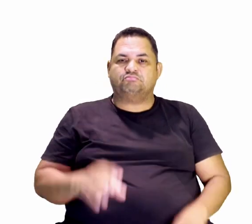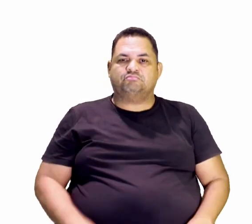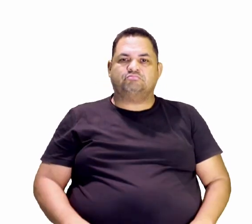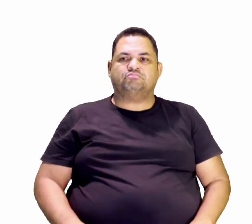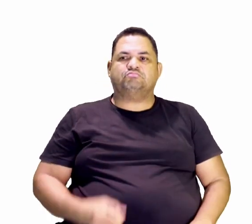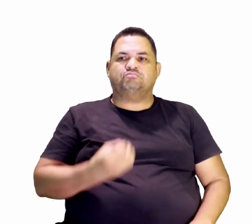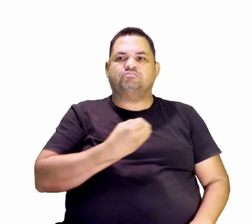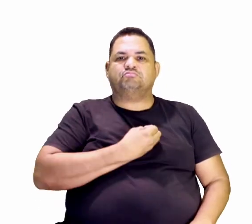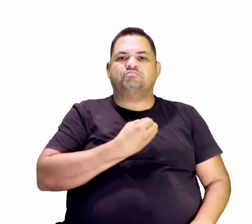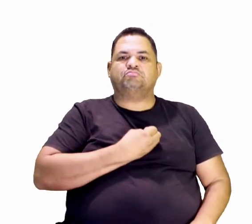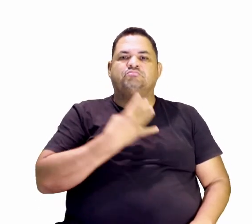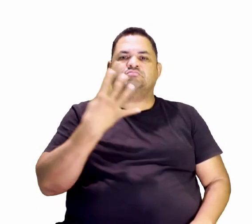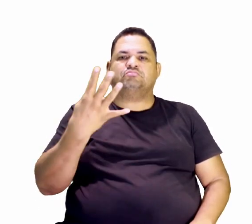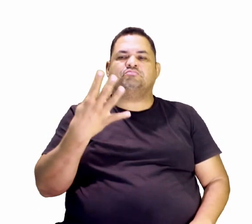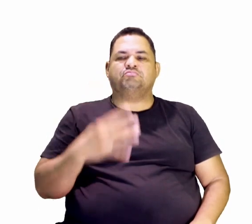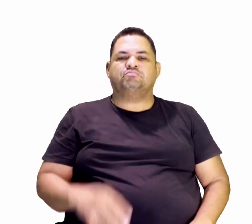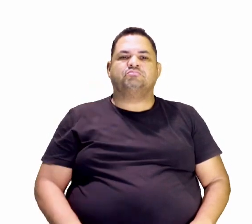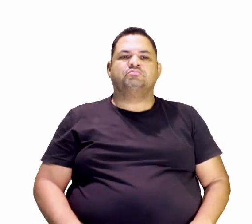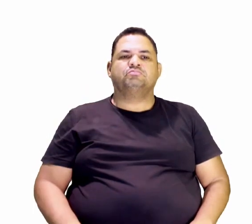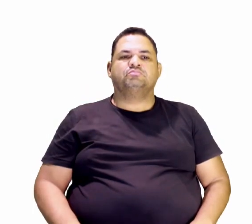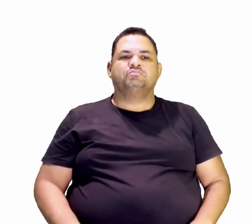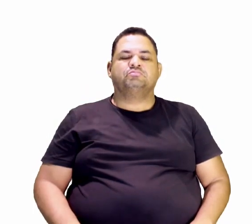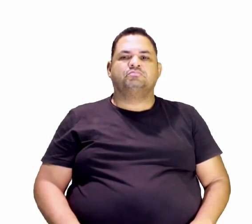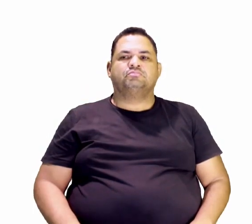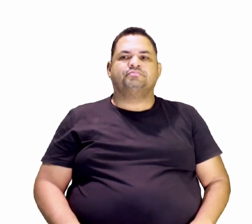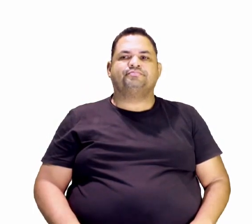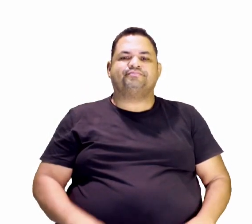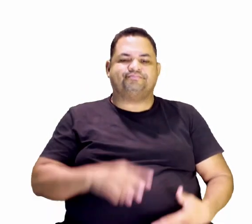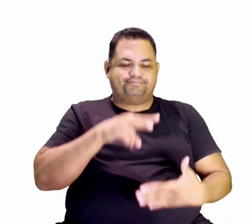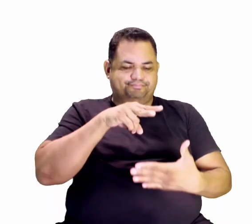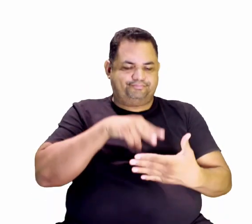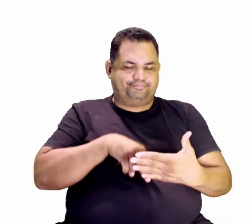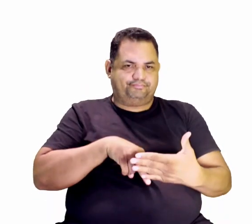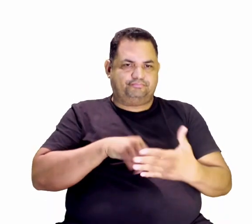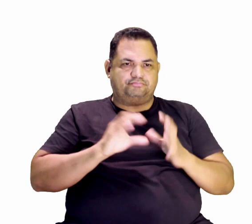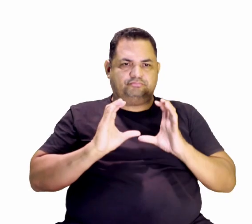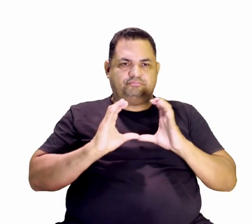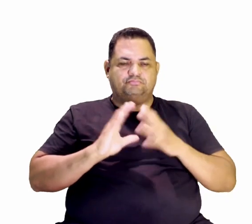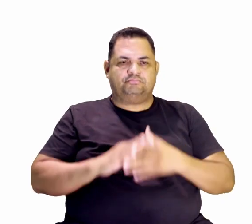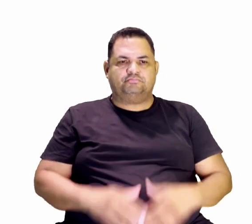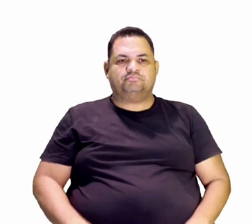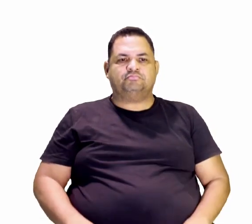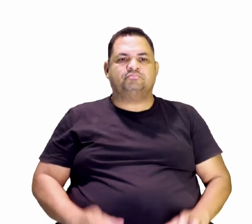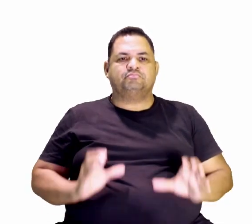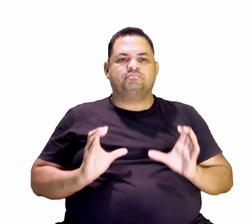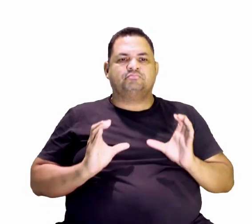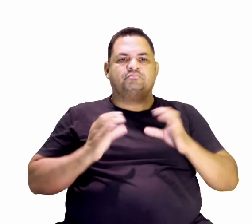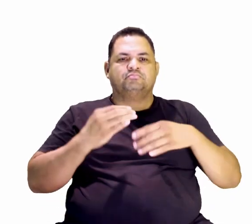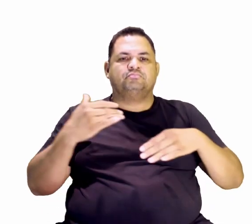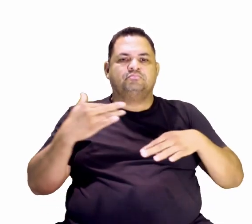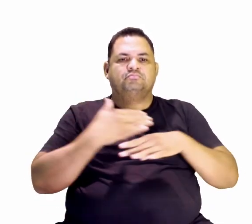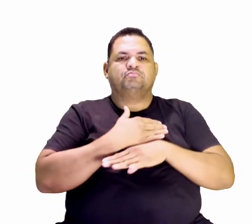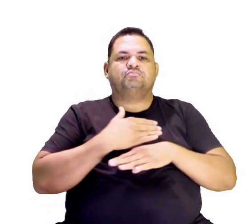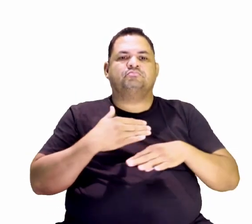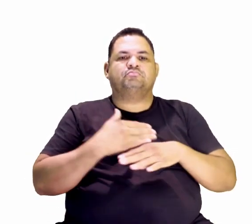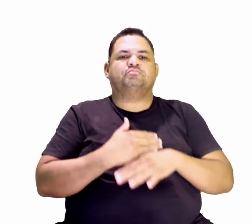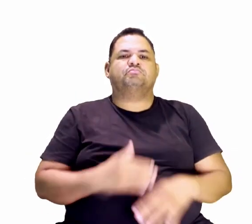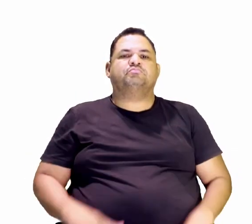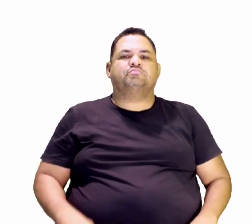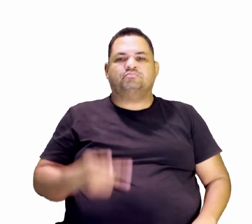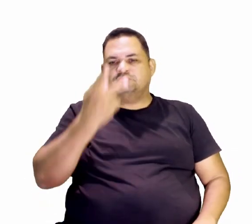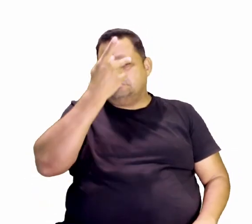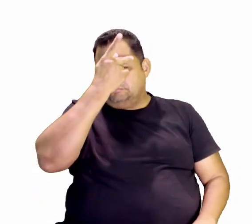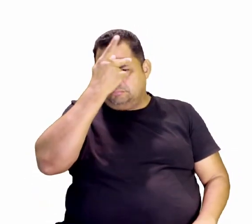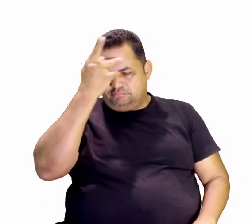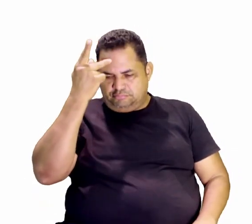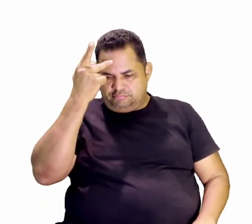4, o que que diz, prof? Bora lá, lê comigo aqui. Todos. As tribos urbanas, as